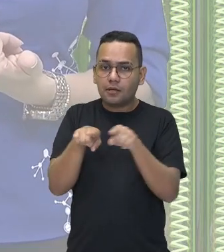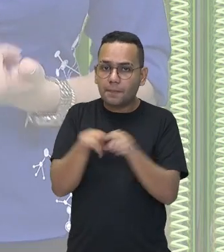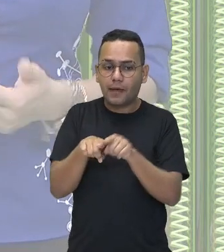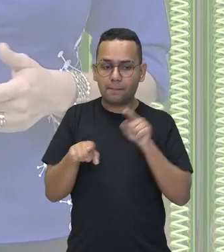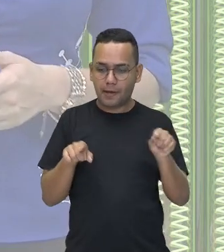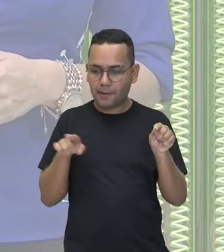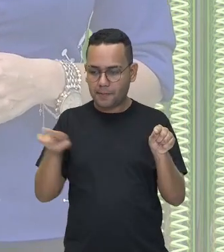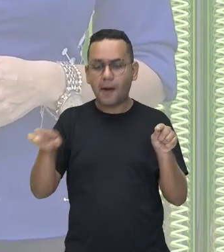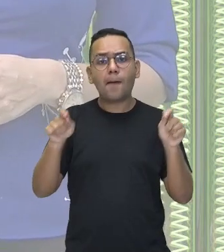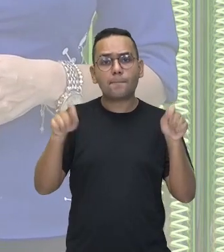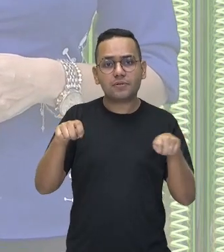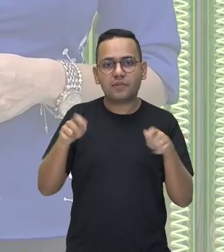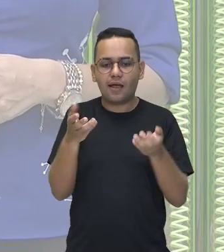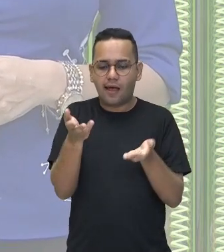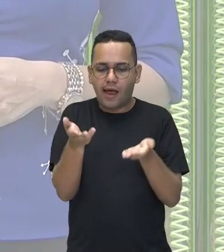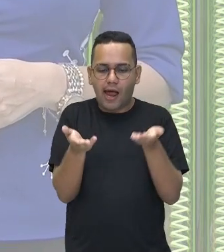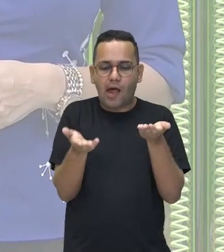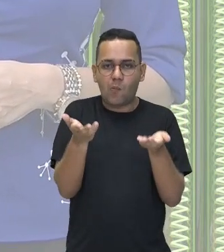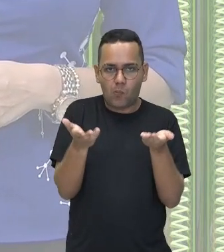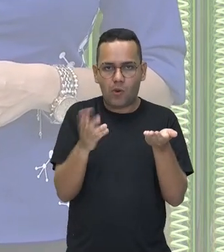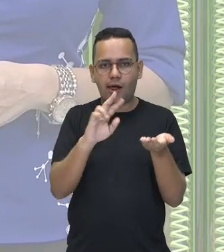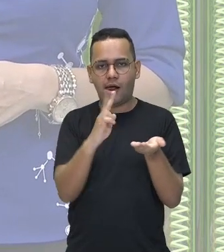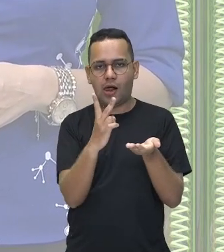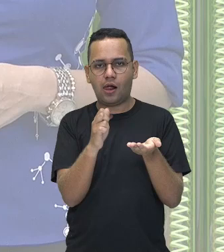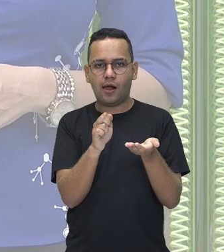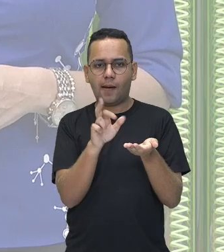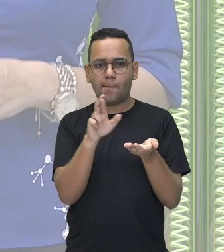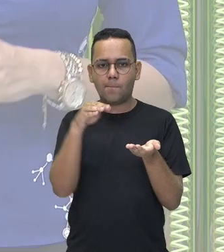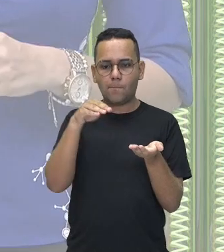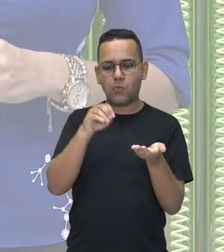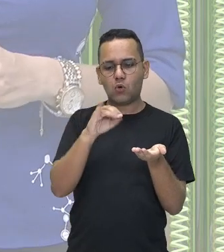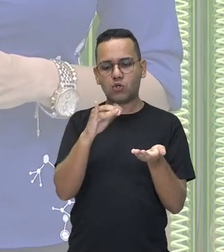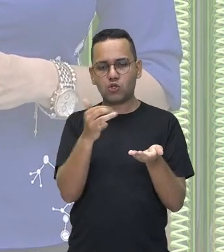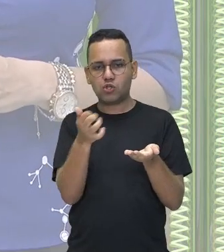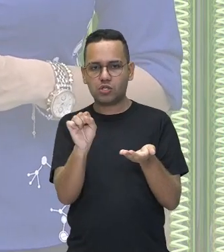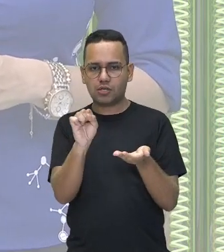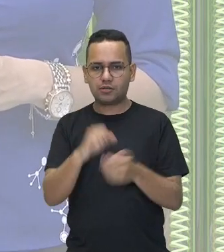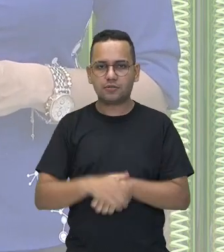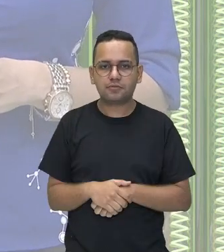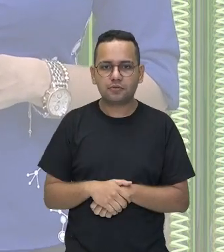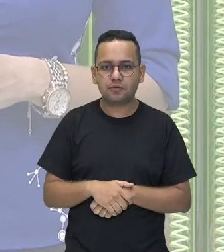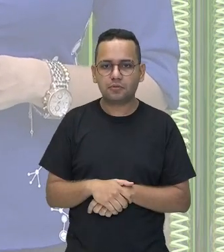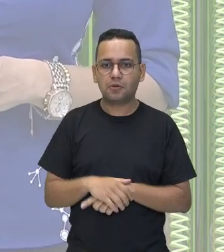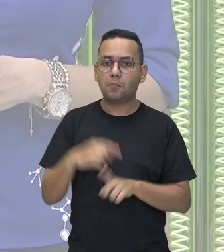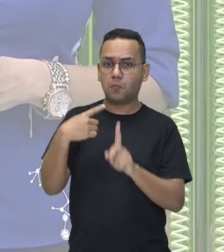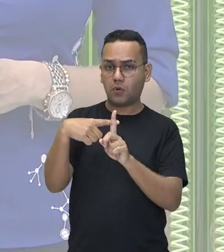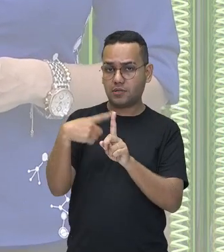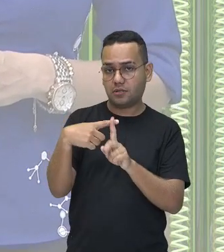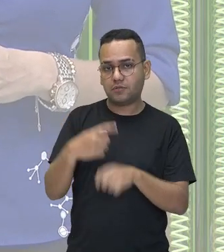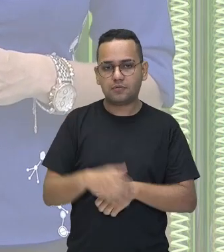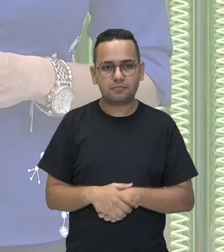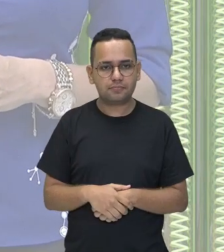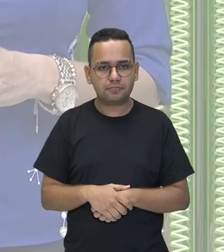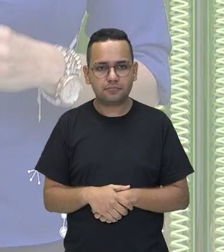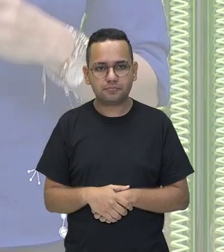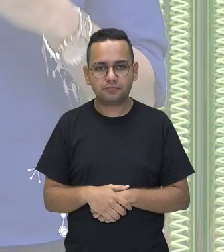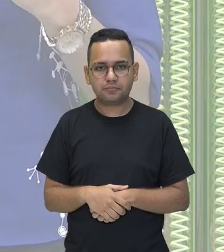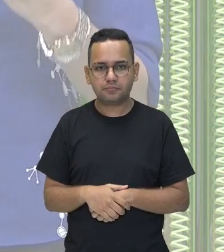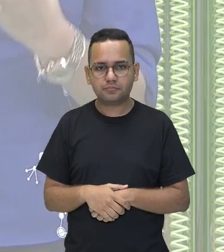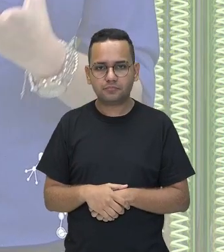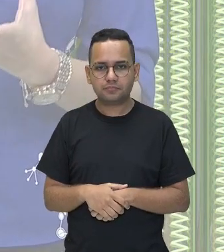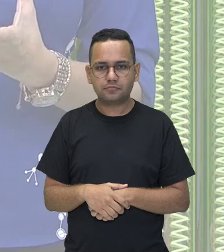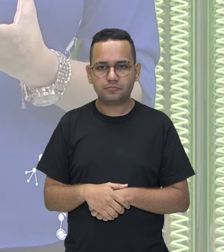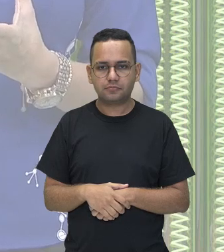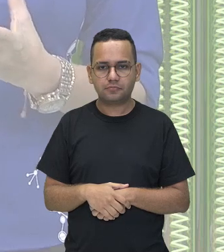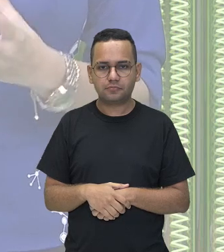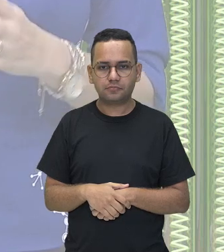harmônicas, e elas são assim chamadas, como a gente pode observar, harmônicas ou positivas,